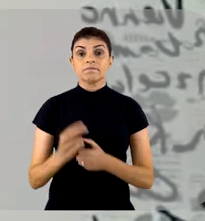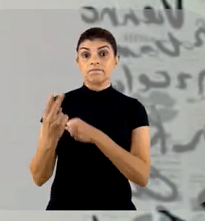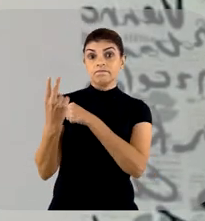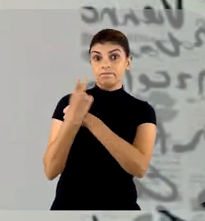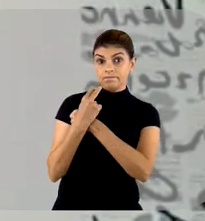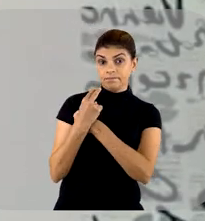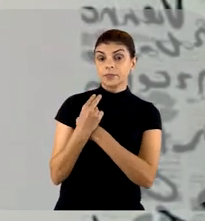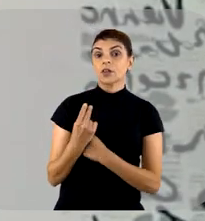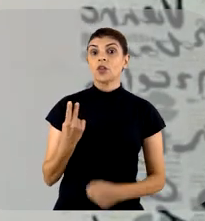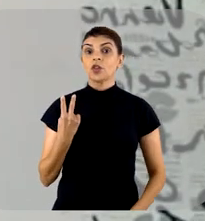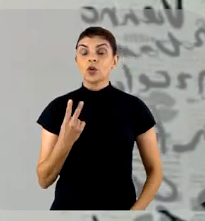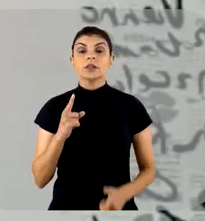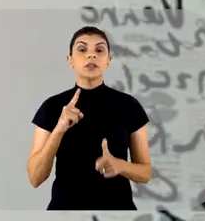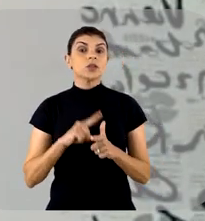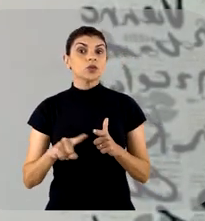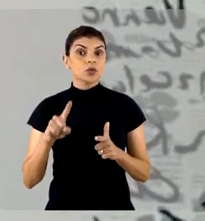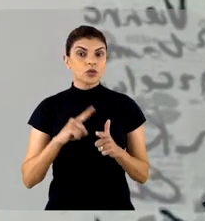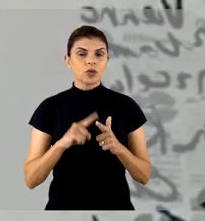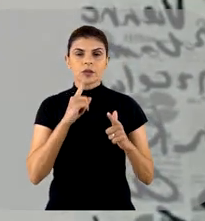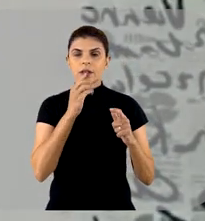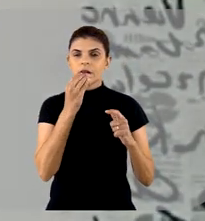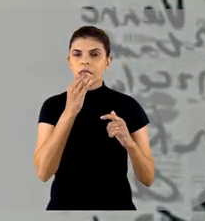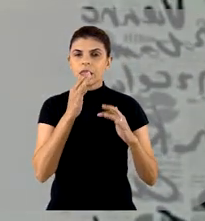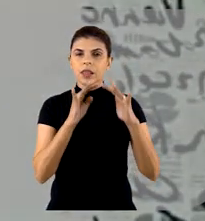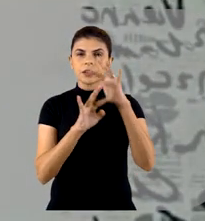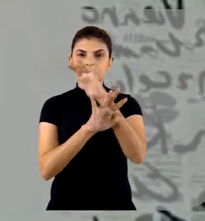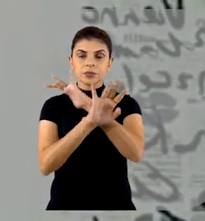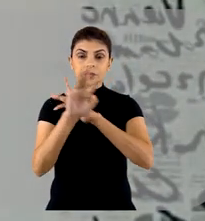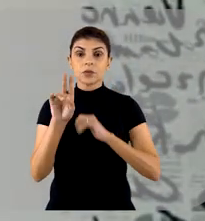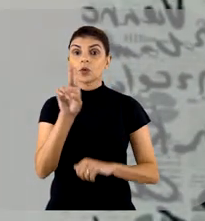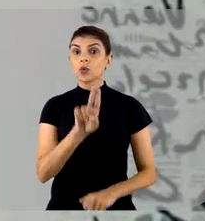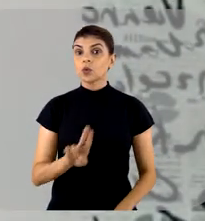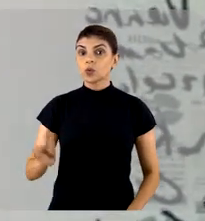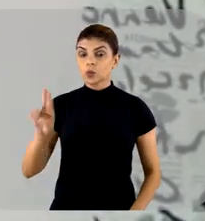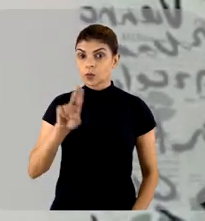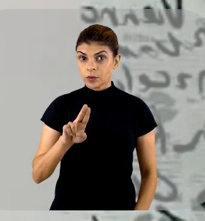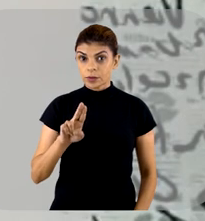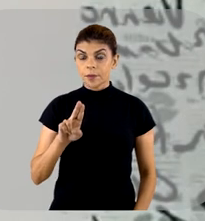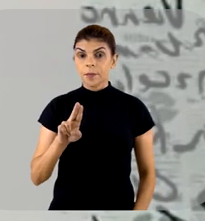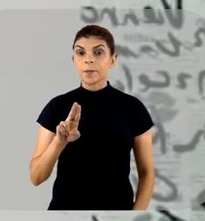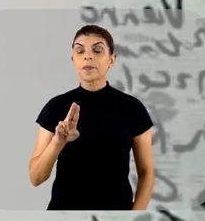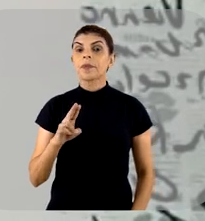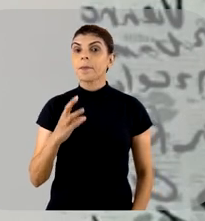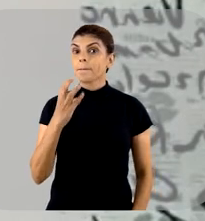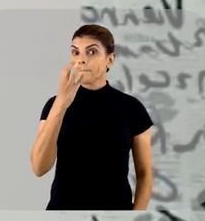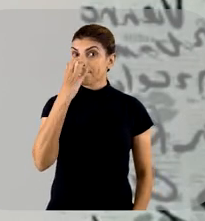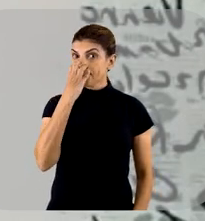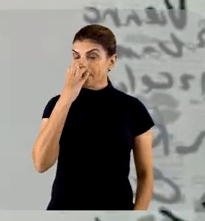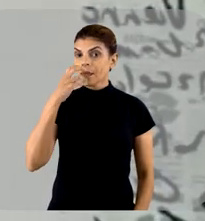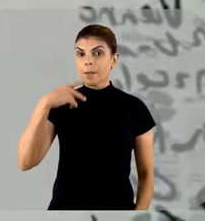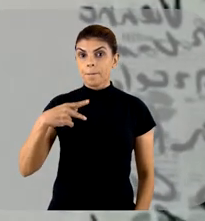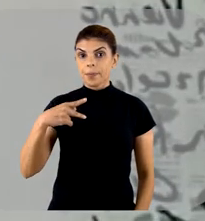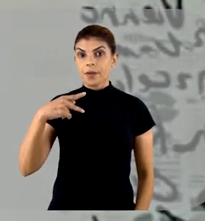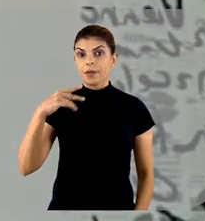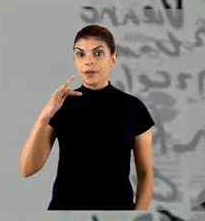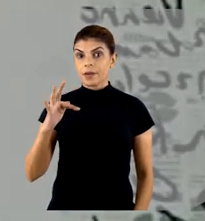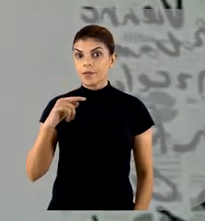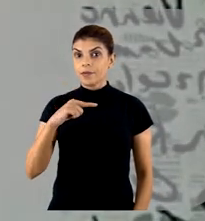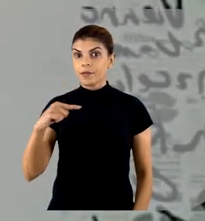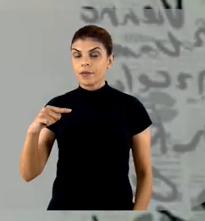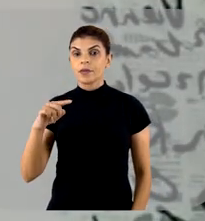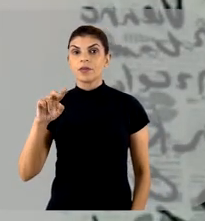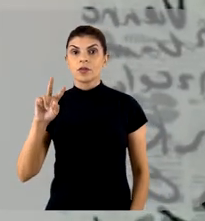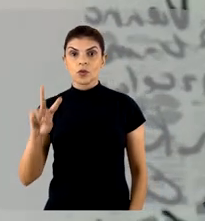Paramentação 2 em situação de aerossóis. Você deverá utilizar a máscara PFF2. Para isso,